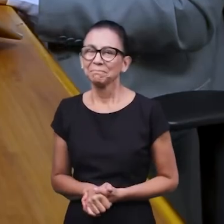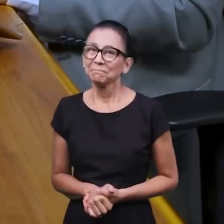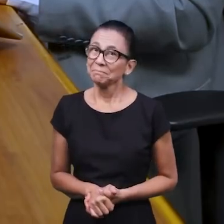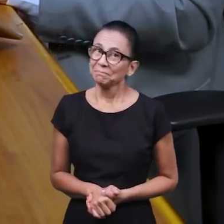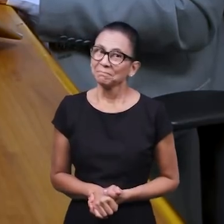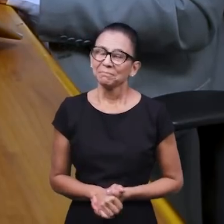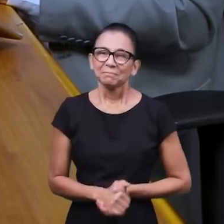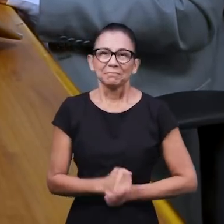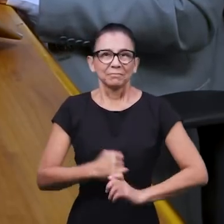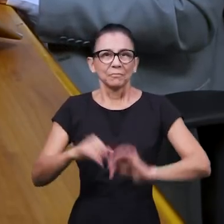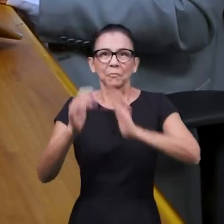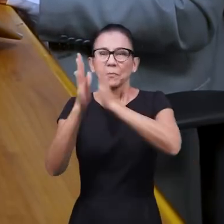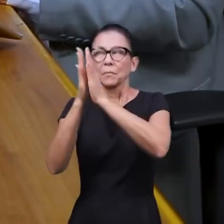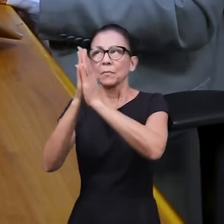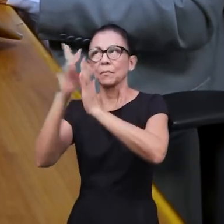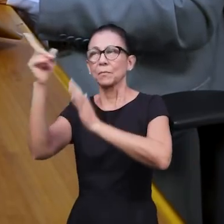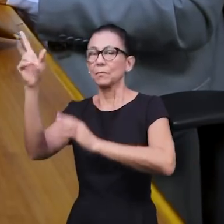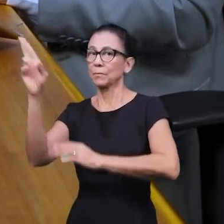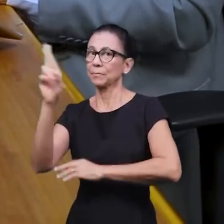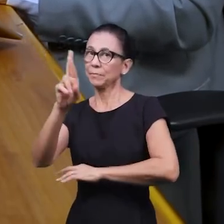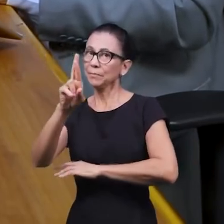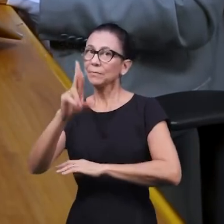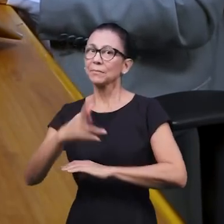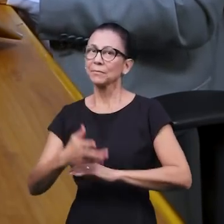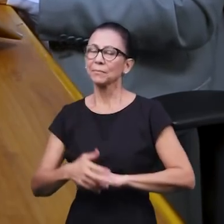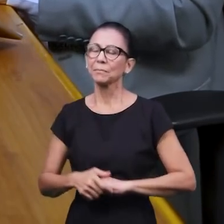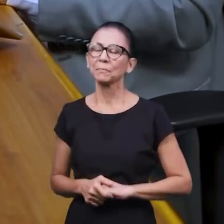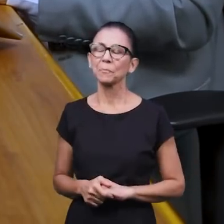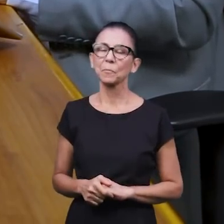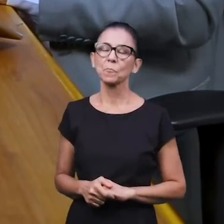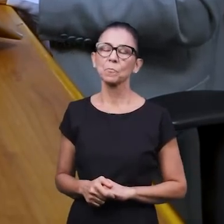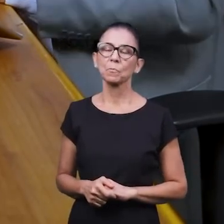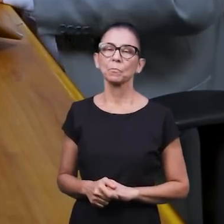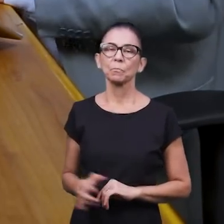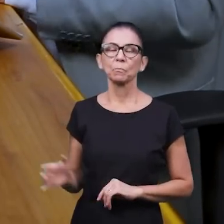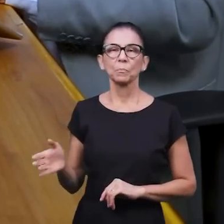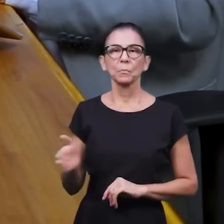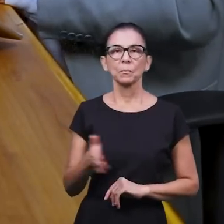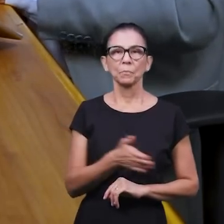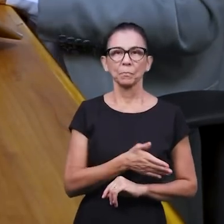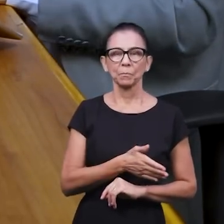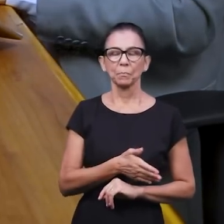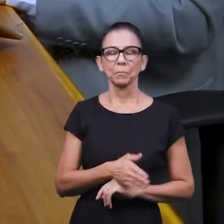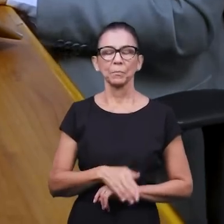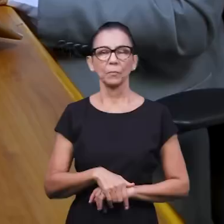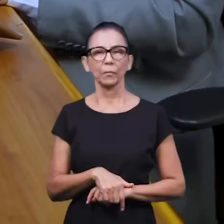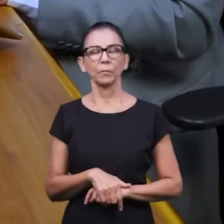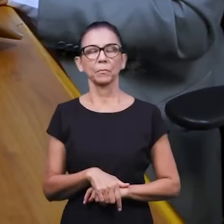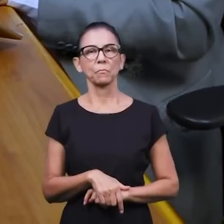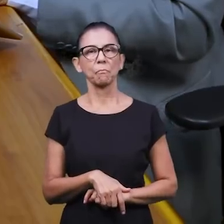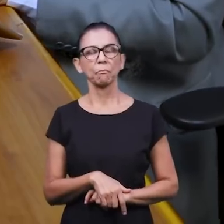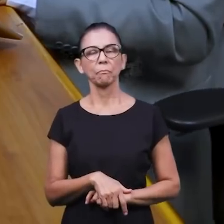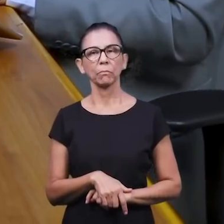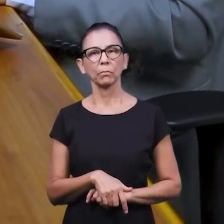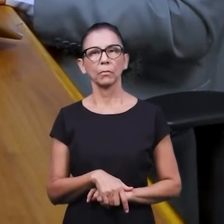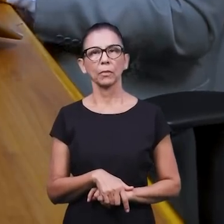faz umas coisas com quem está orando que só ele conhece. Esses são os mistérios da oração. Mas, Luiz, vamos para a Bíblia. Vamos